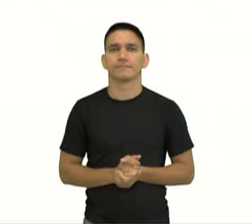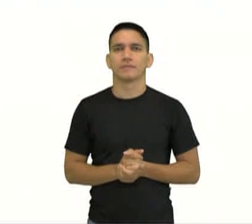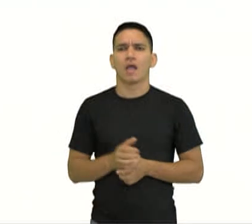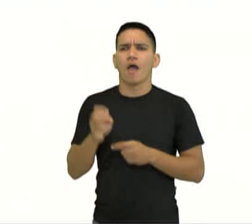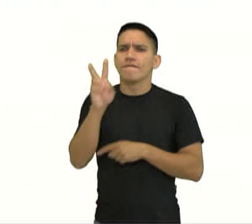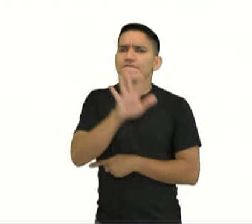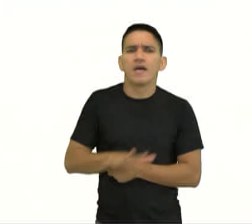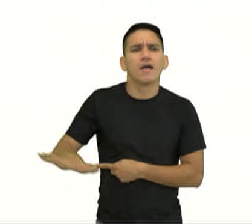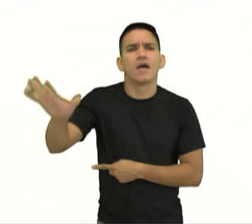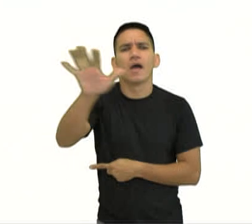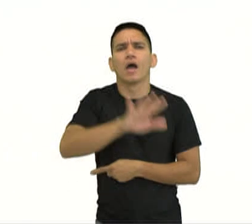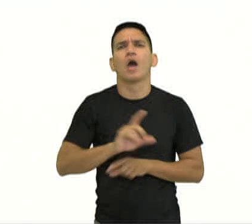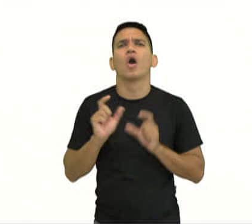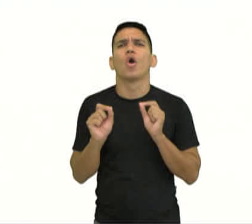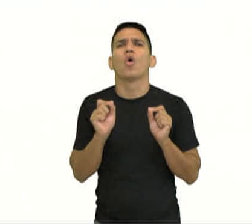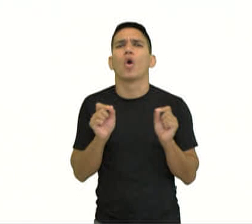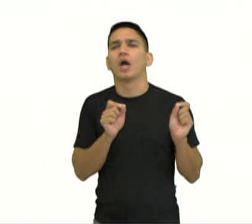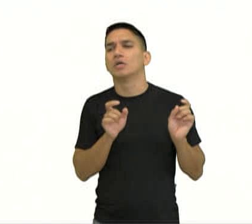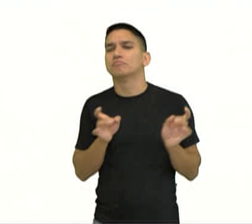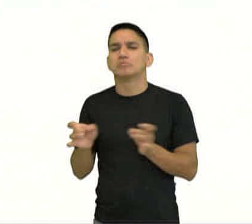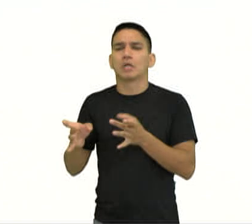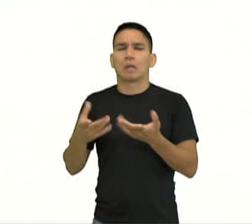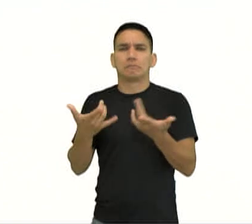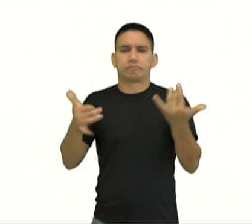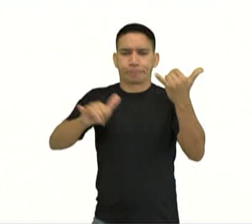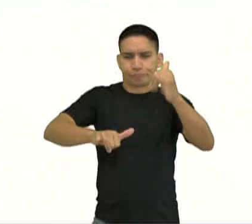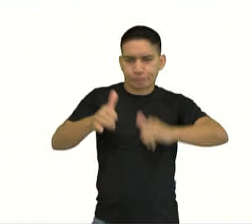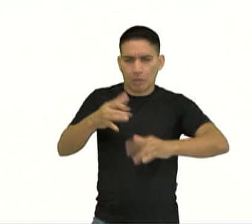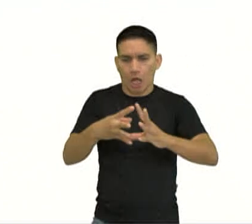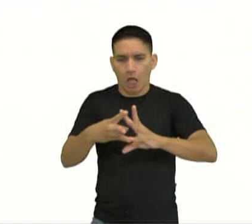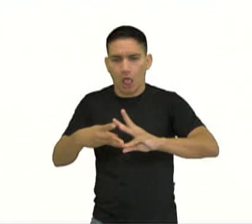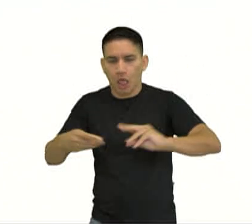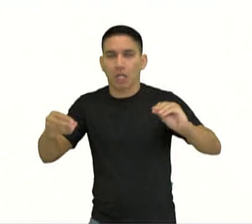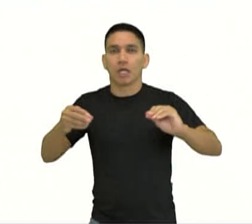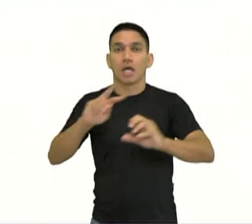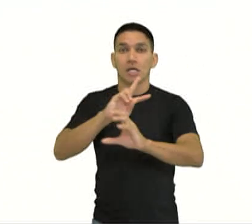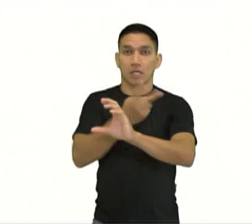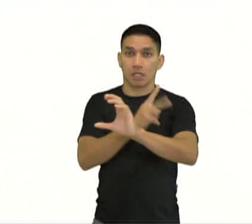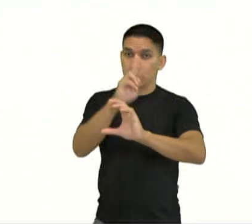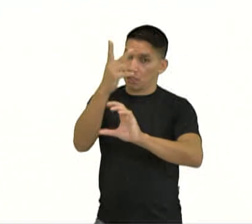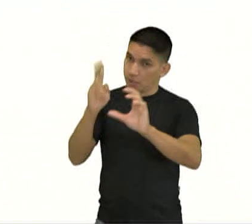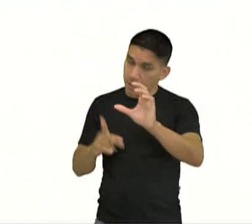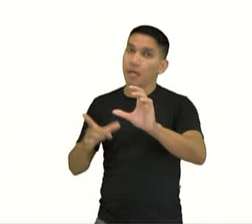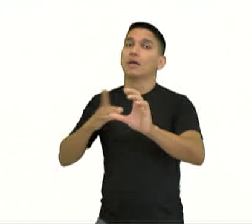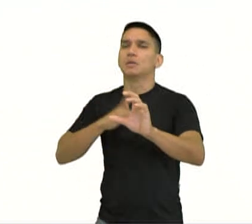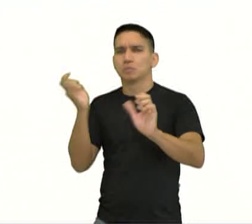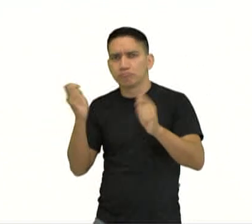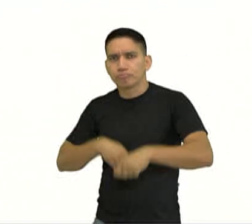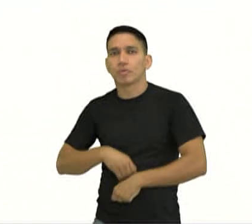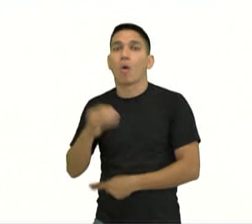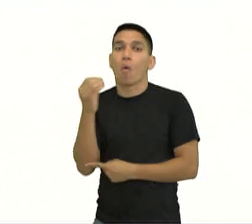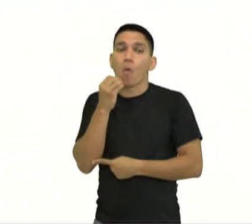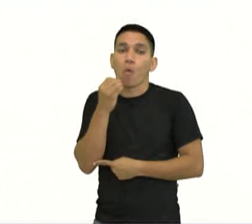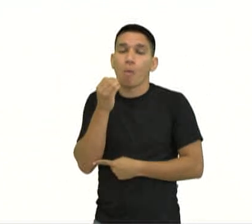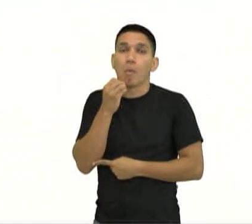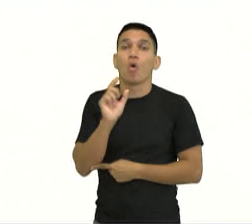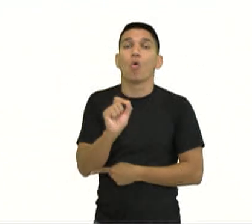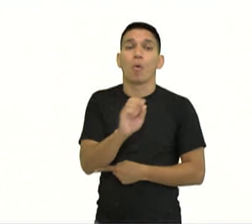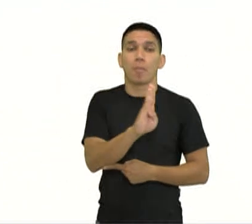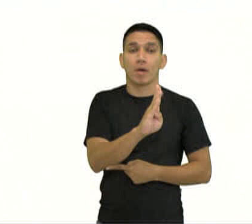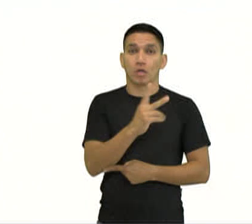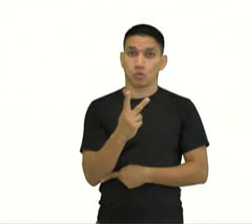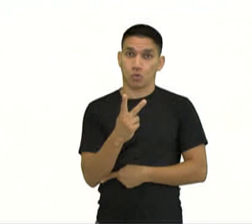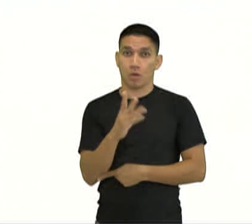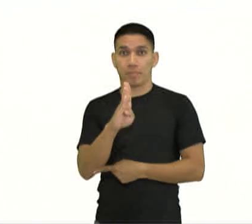geral do mercado de diluentes de hidrocarbonetos alifático, enormes oportunidades de B2B